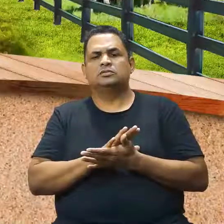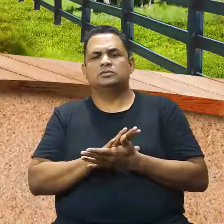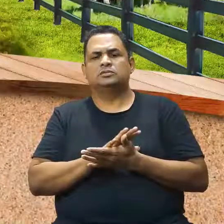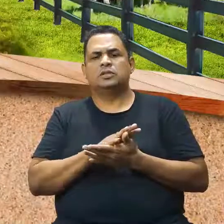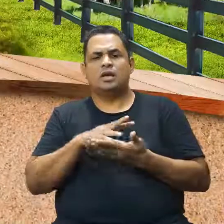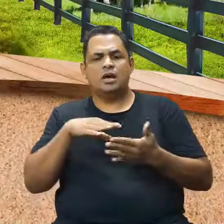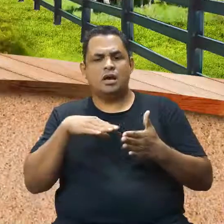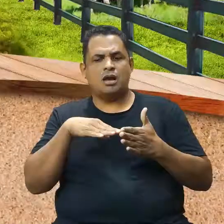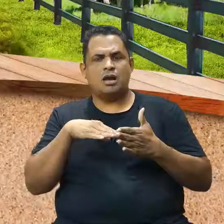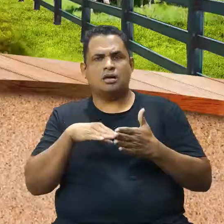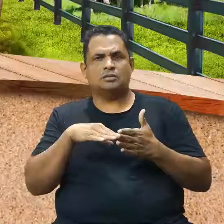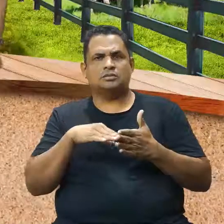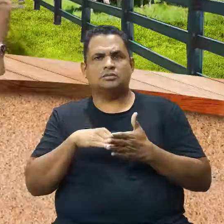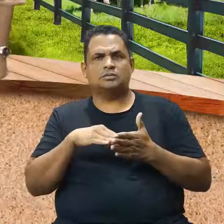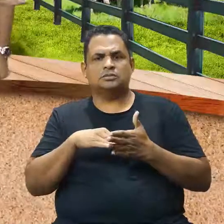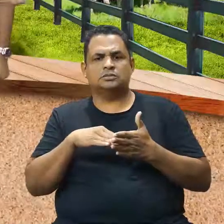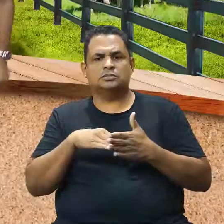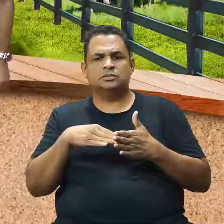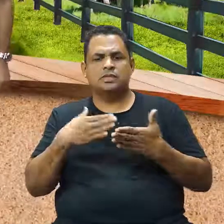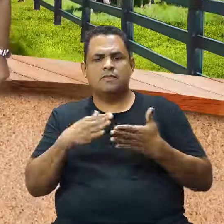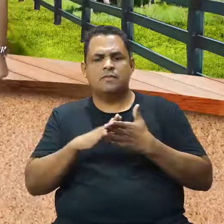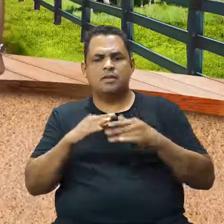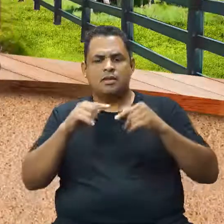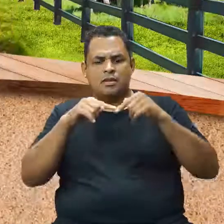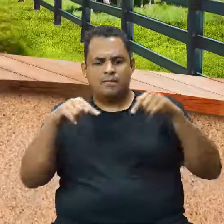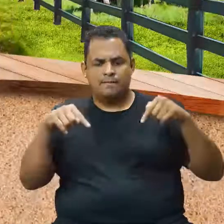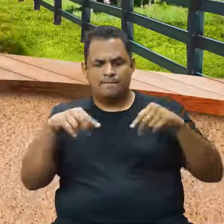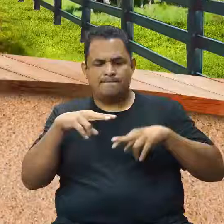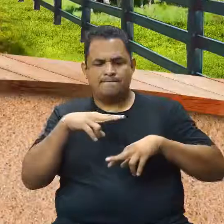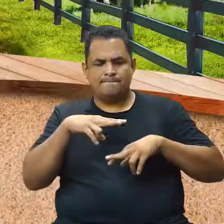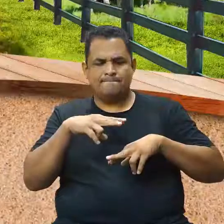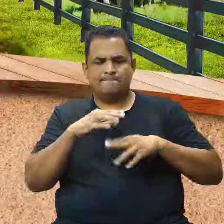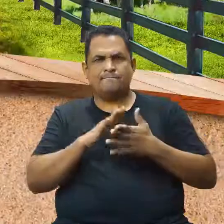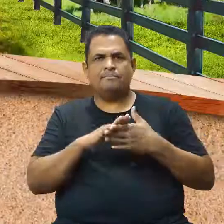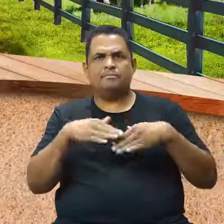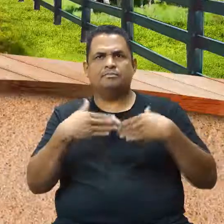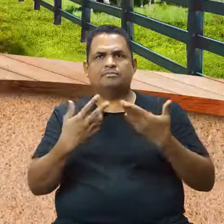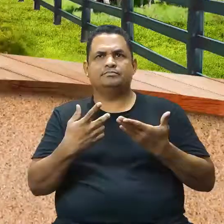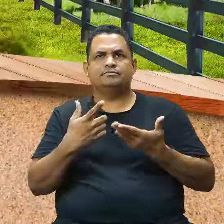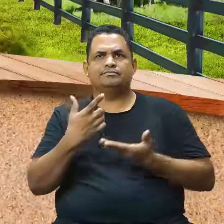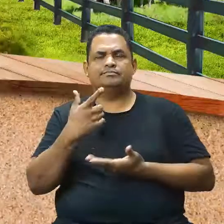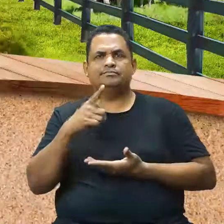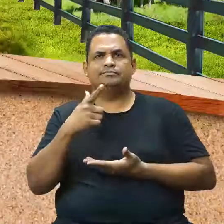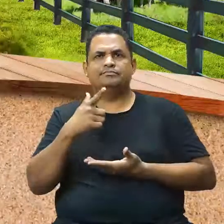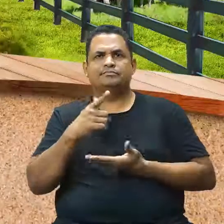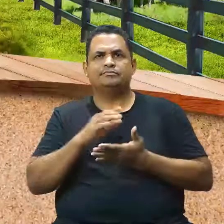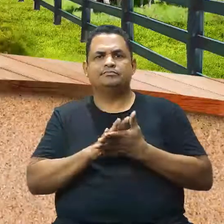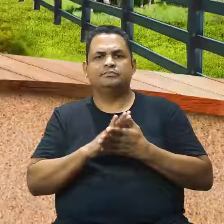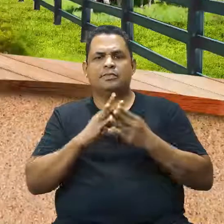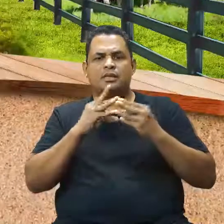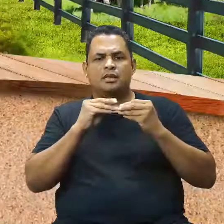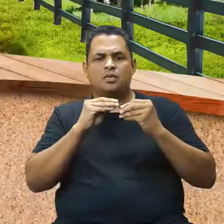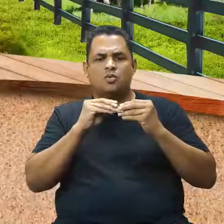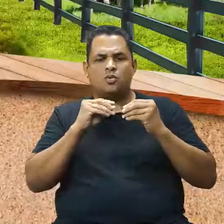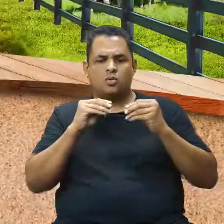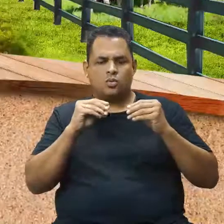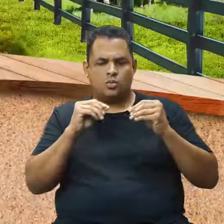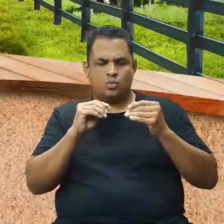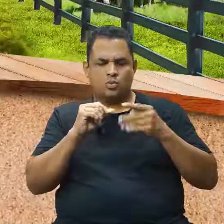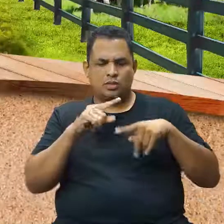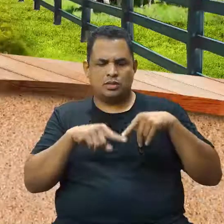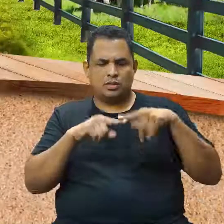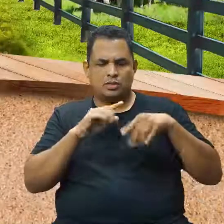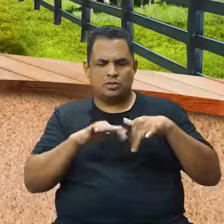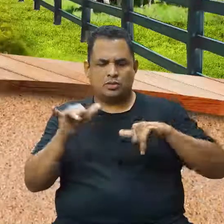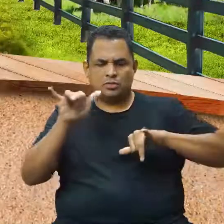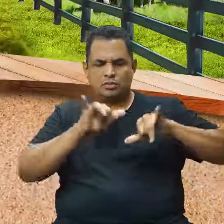aprisionamento desses insetos, da formiga. Mas não vai ter resíduo químico no